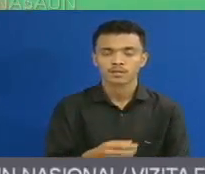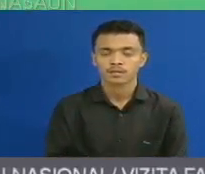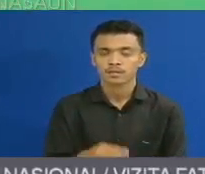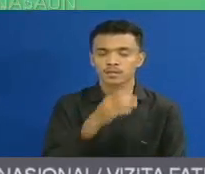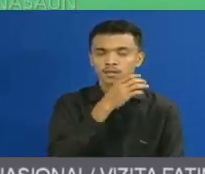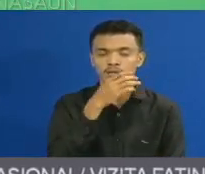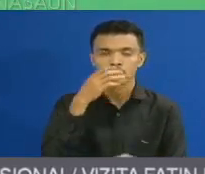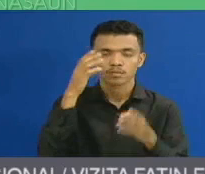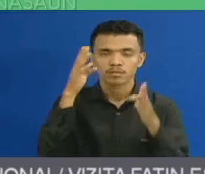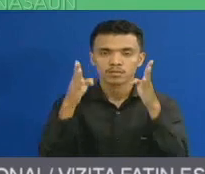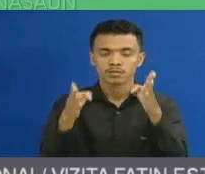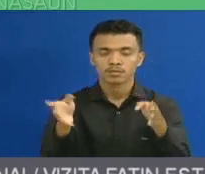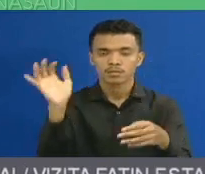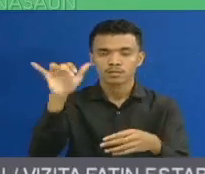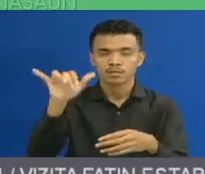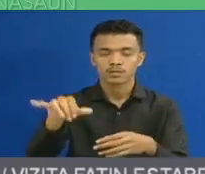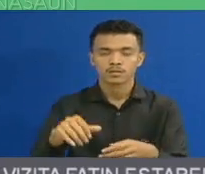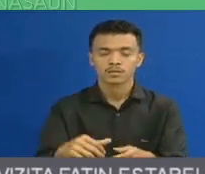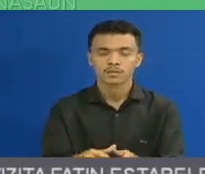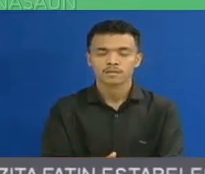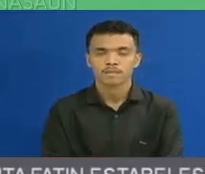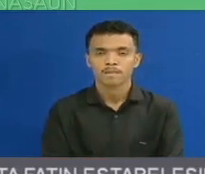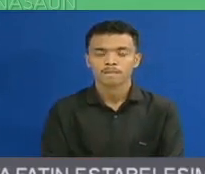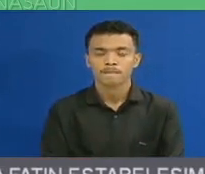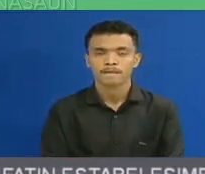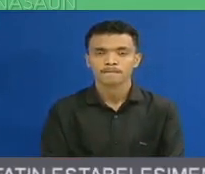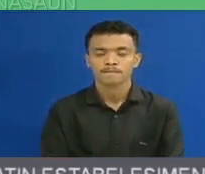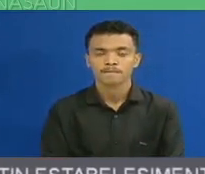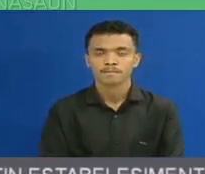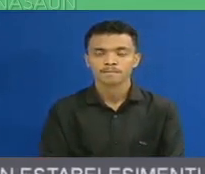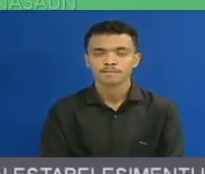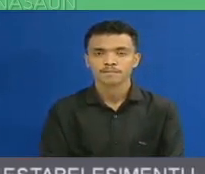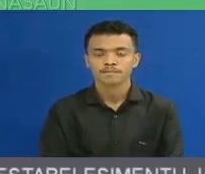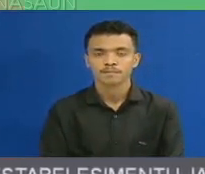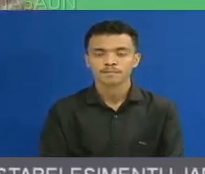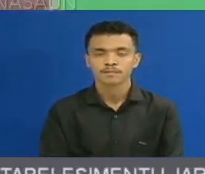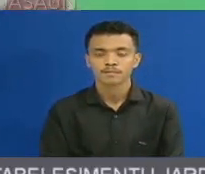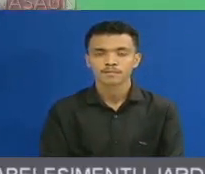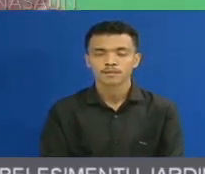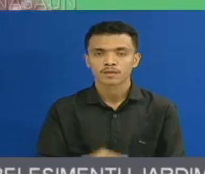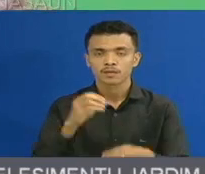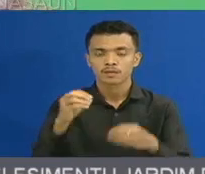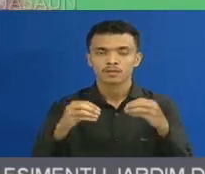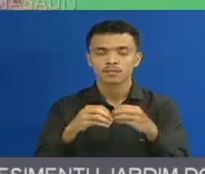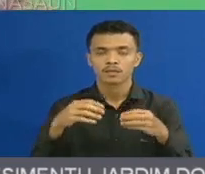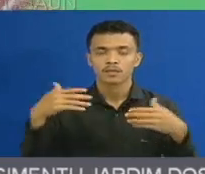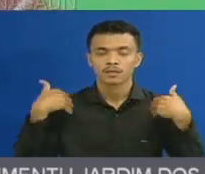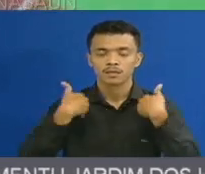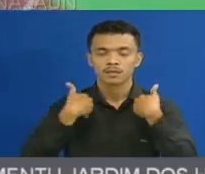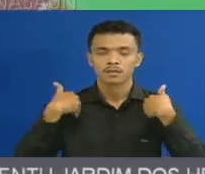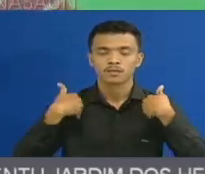povo agricultor sira e a desafio primeiro mac guadida animal possível